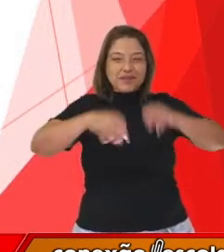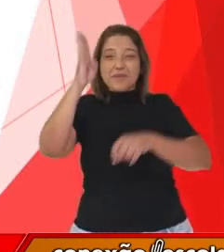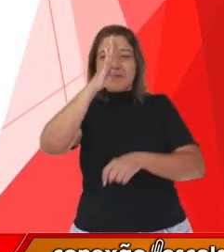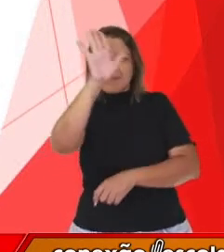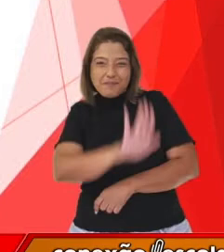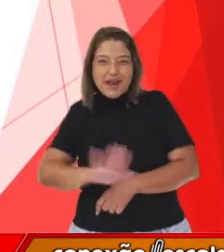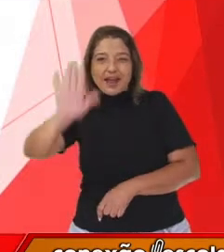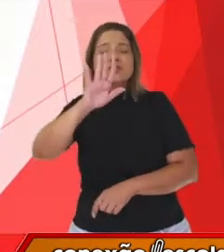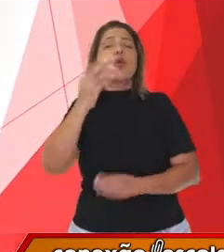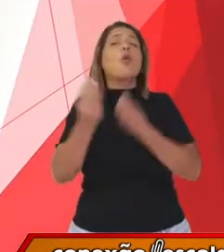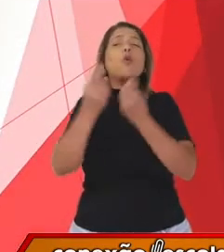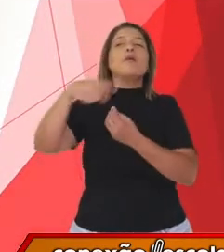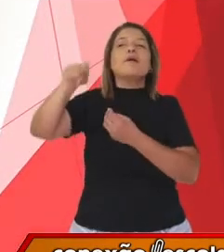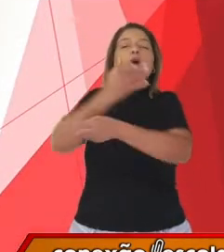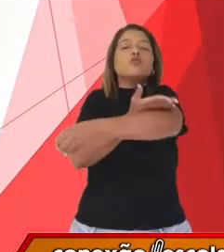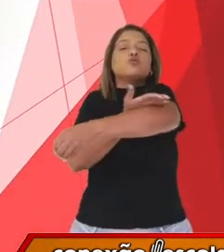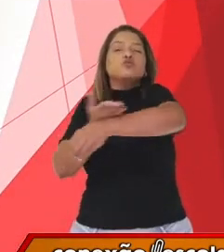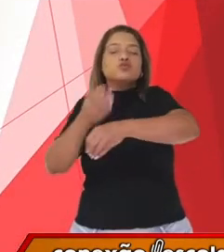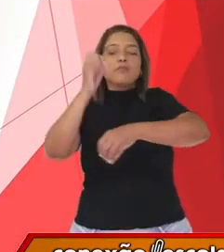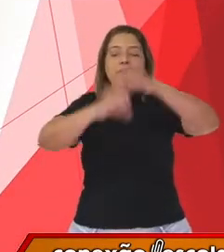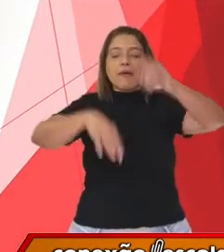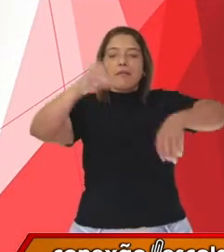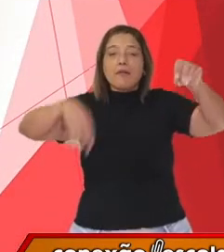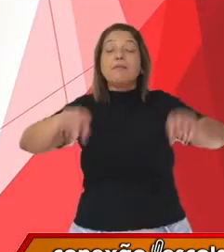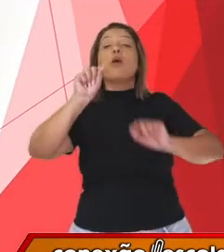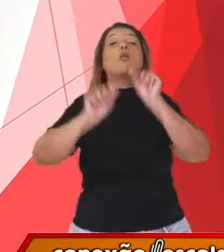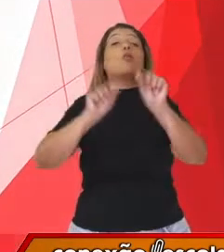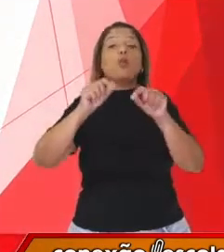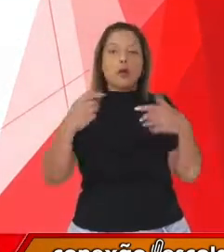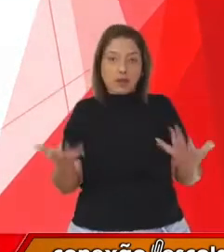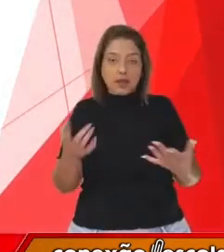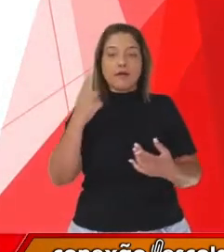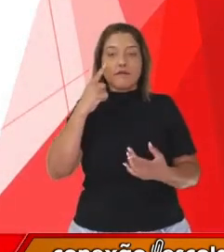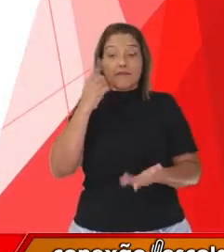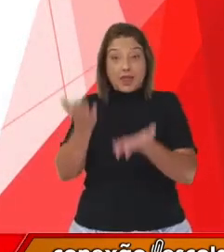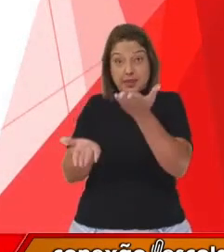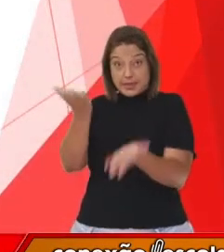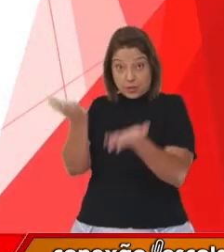brasileiras. Aqui os resultados estão em quilos. Exemplo: